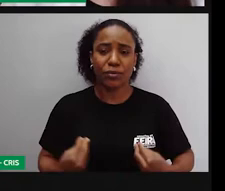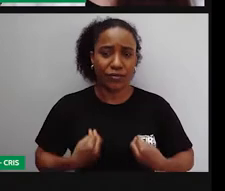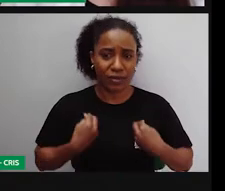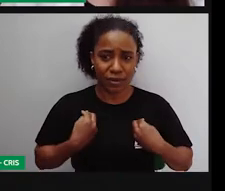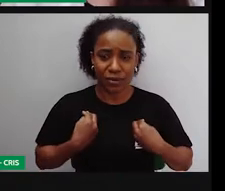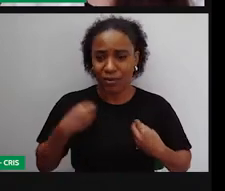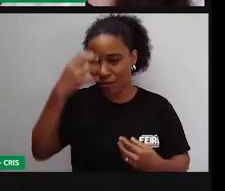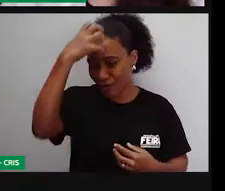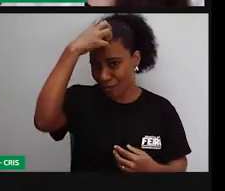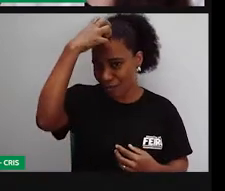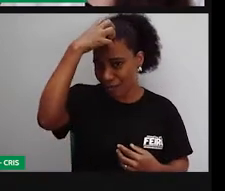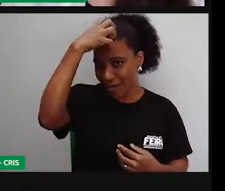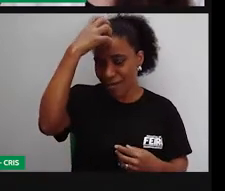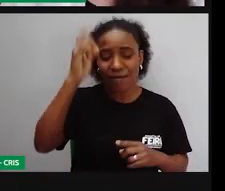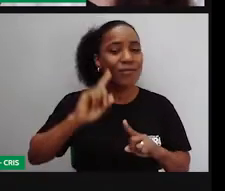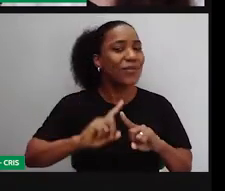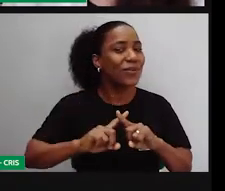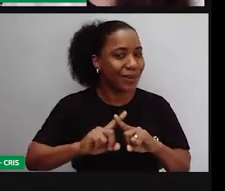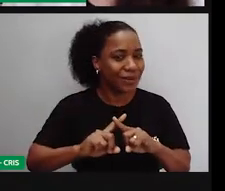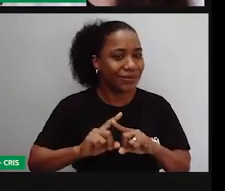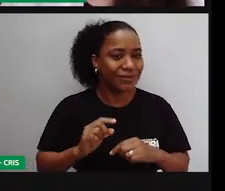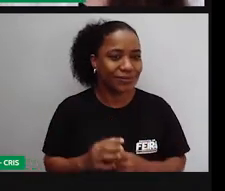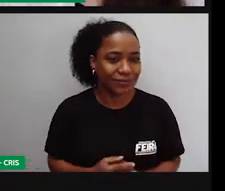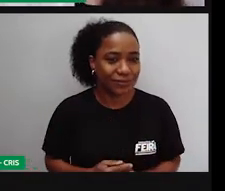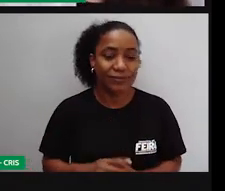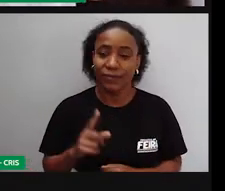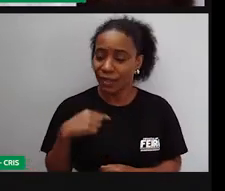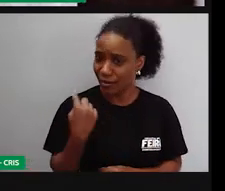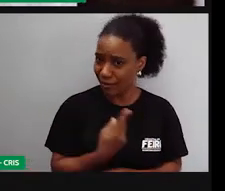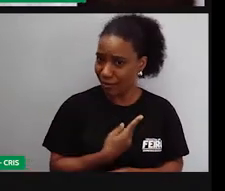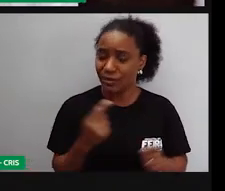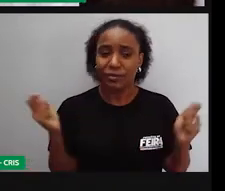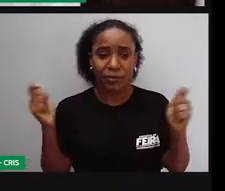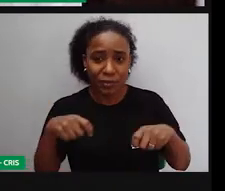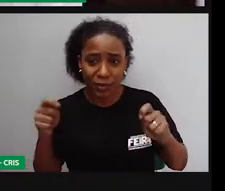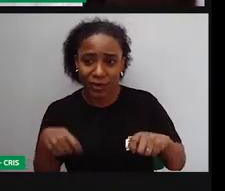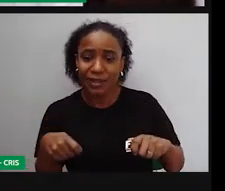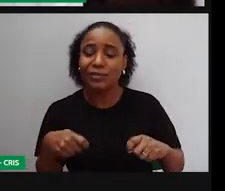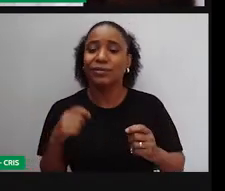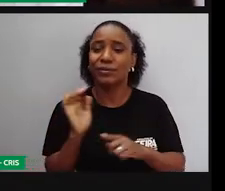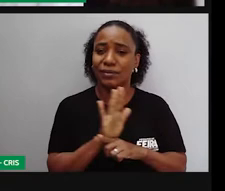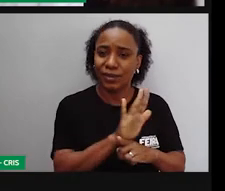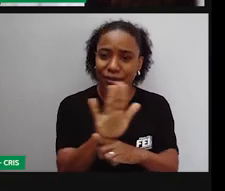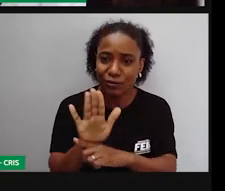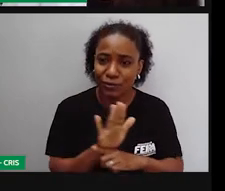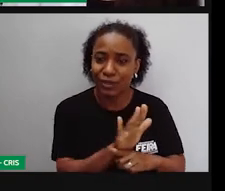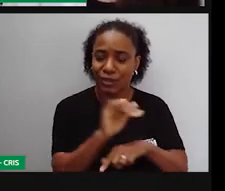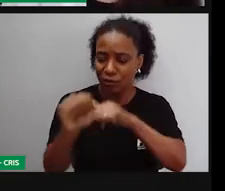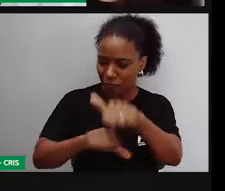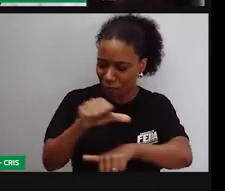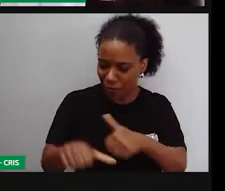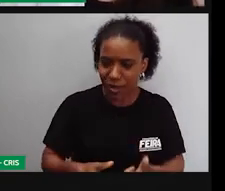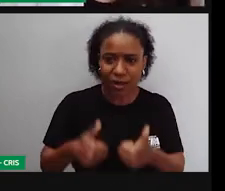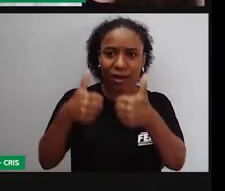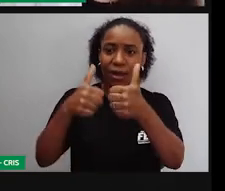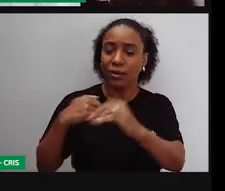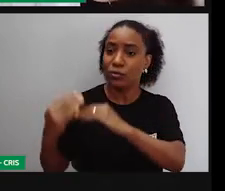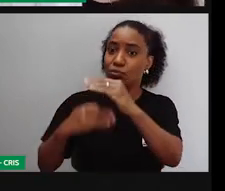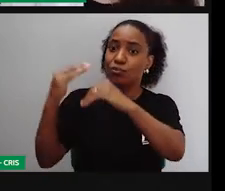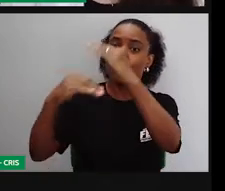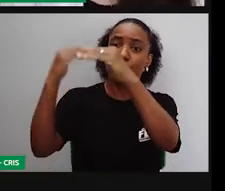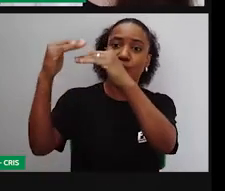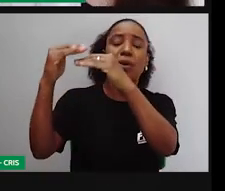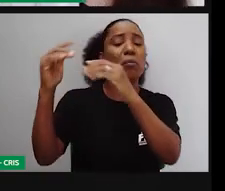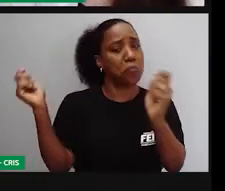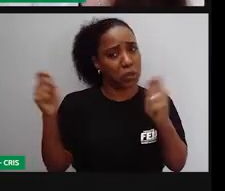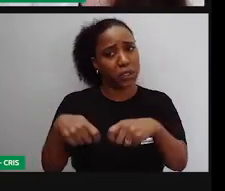temos essa capacidade, né, de construir, de destruir, de pensar sobre o que nós estamos fazendo? E nós